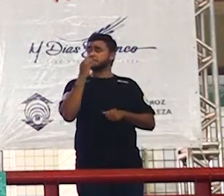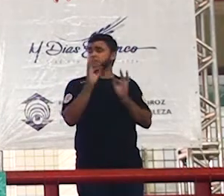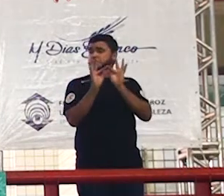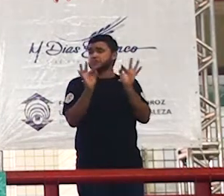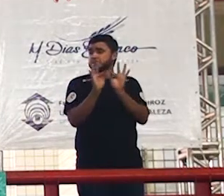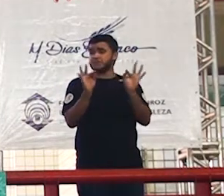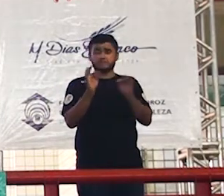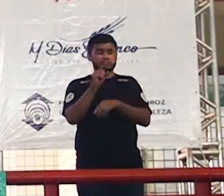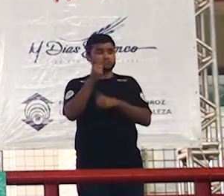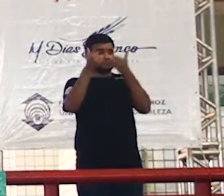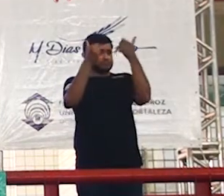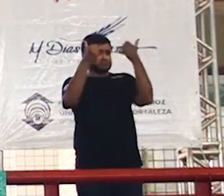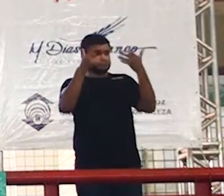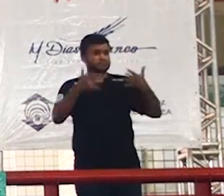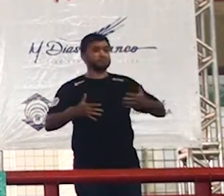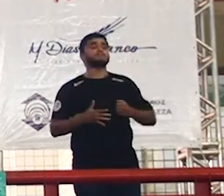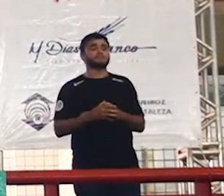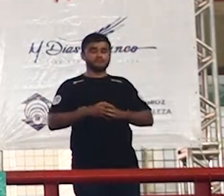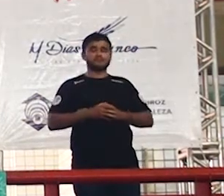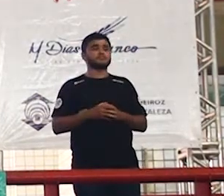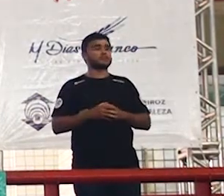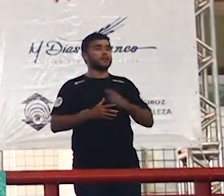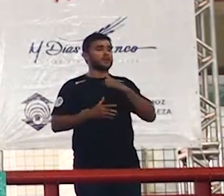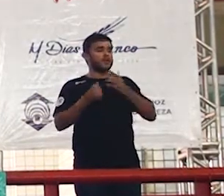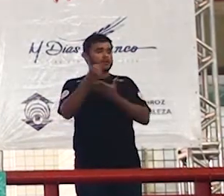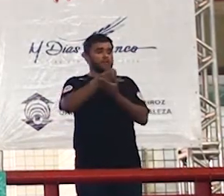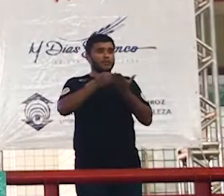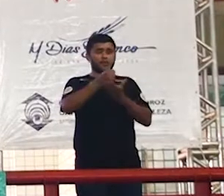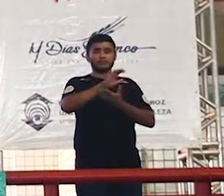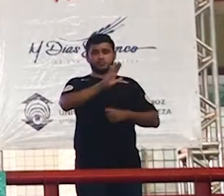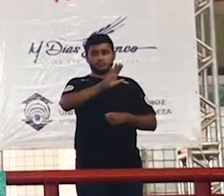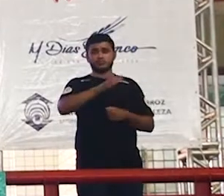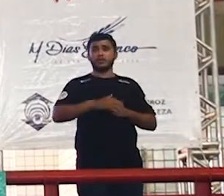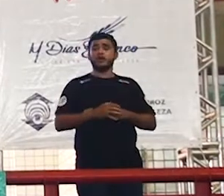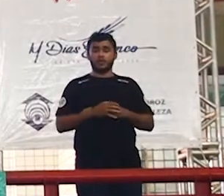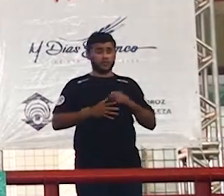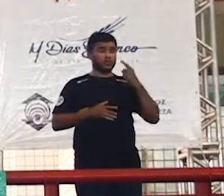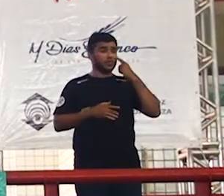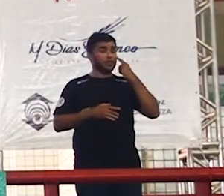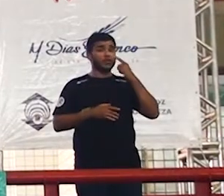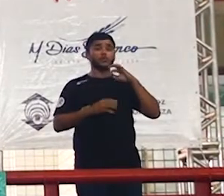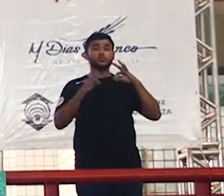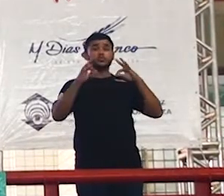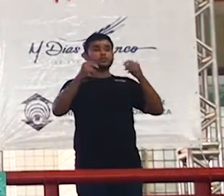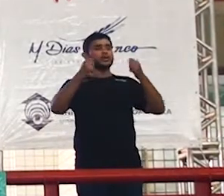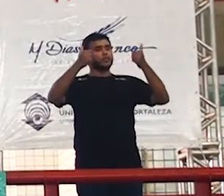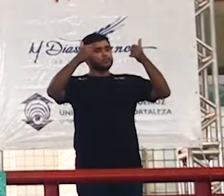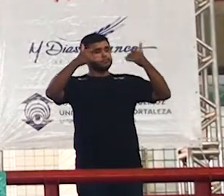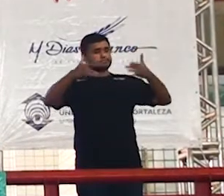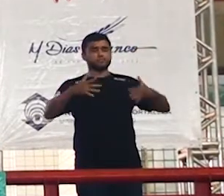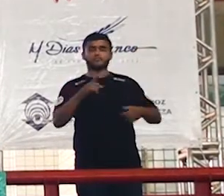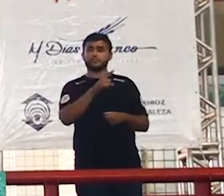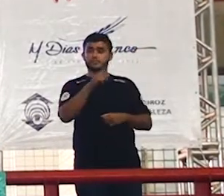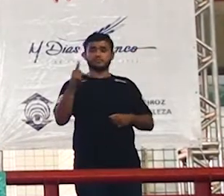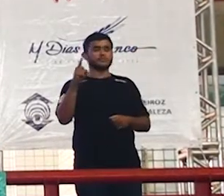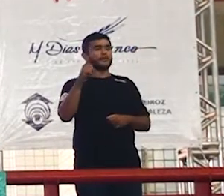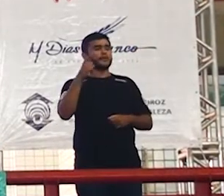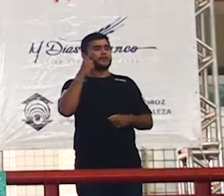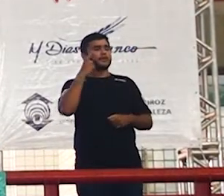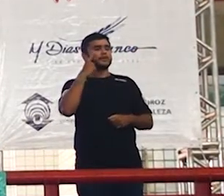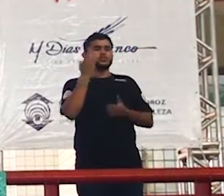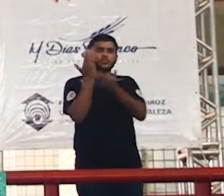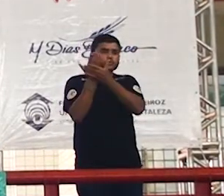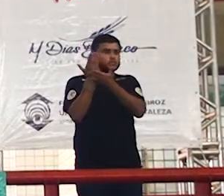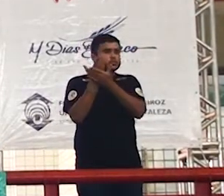simples, conceitos aparentemente básicos, né? São conceitos que, quando você começa a